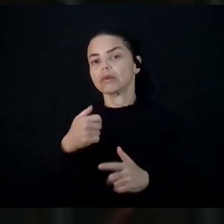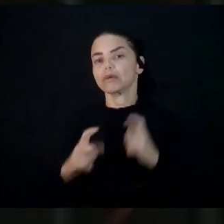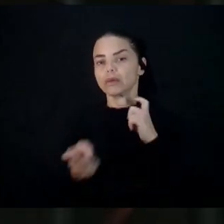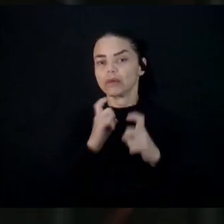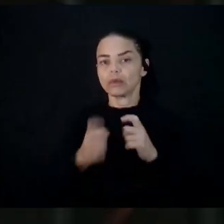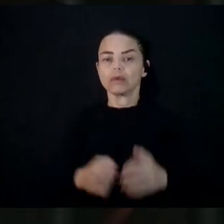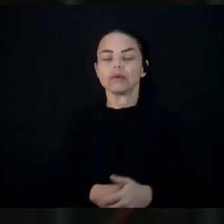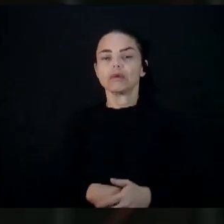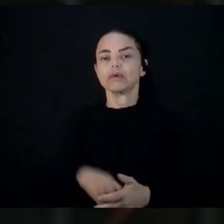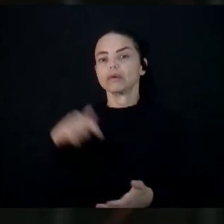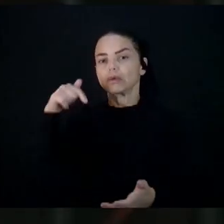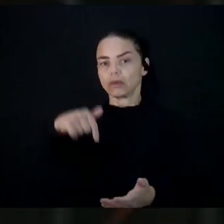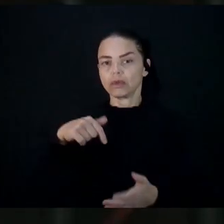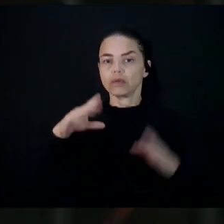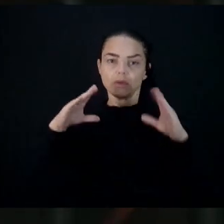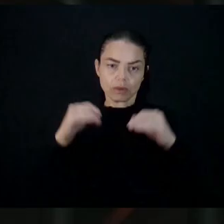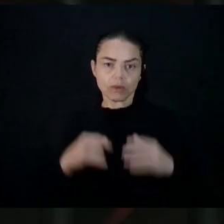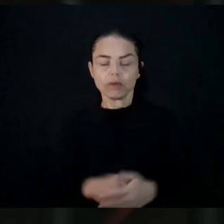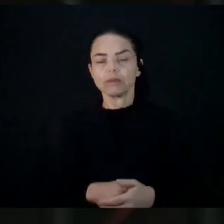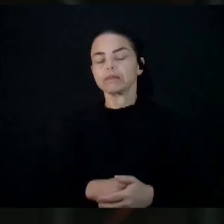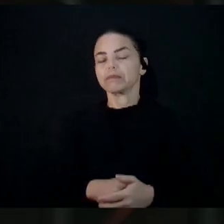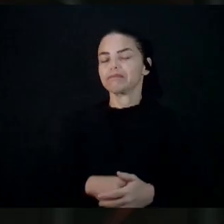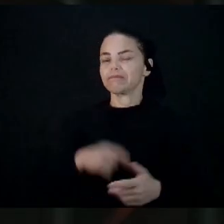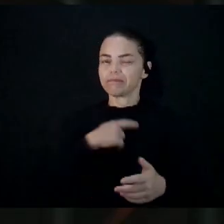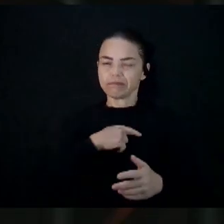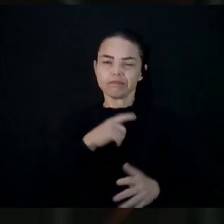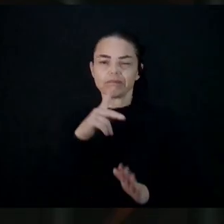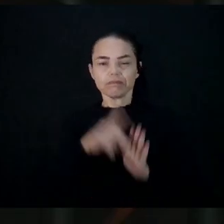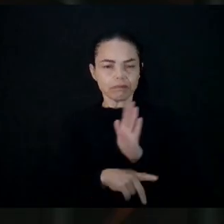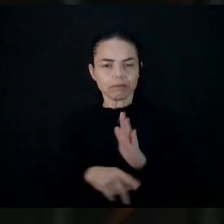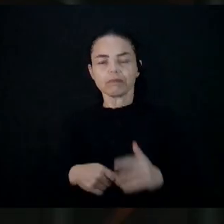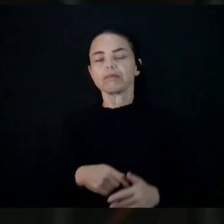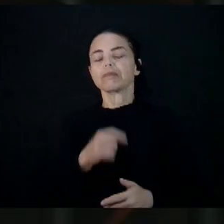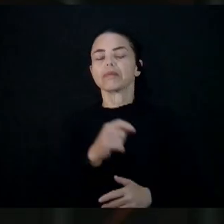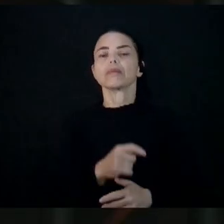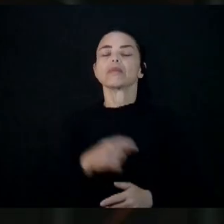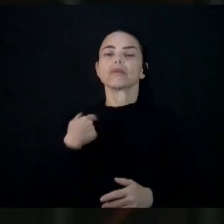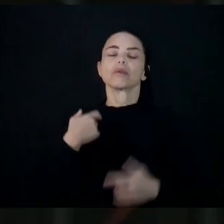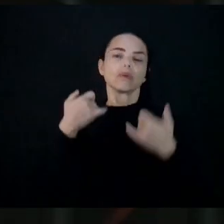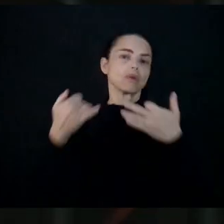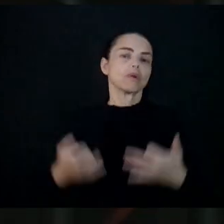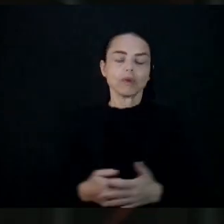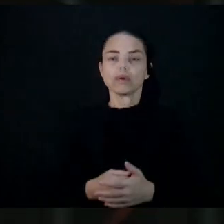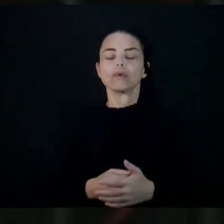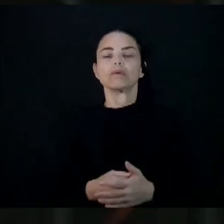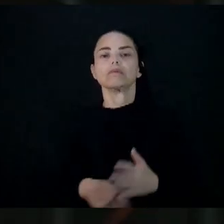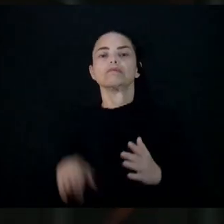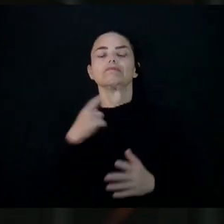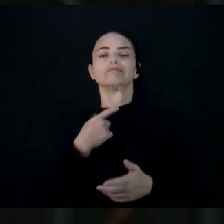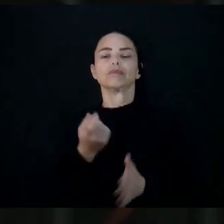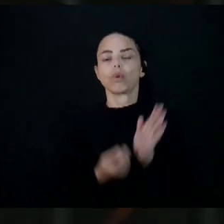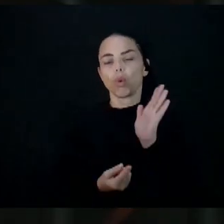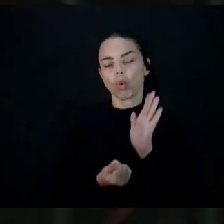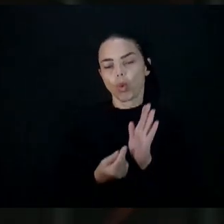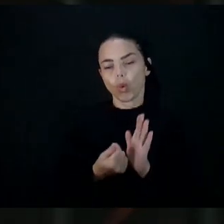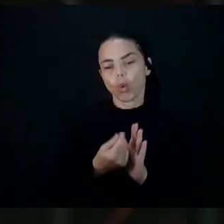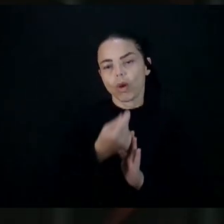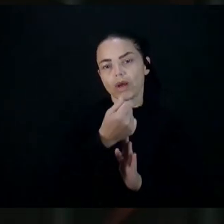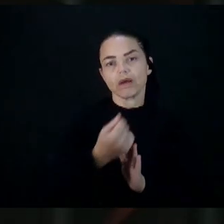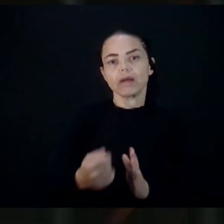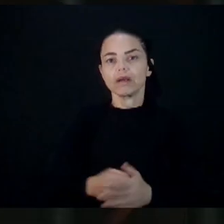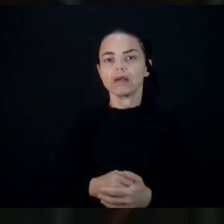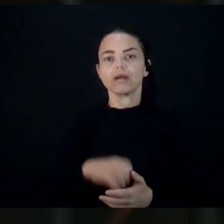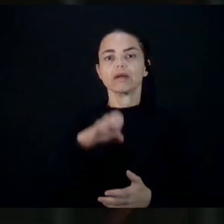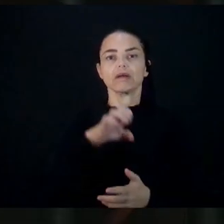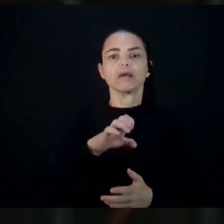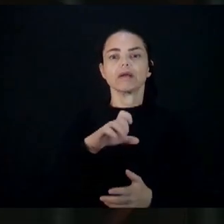às 7 da noite, vai tratar do projeto de lei que define as diretrizes orçamentárias, é a